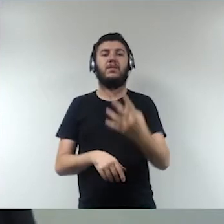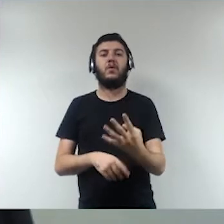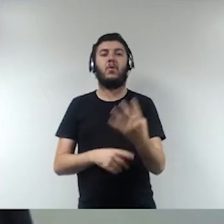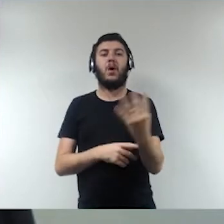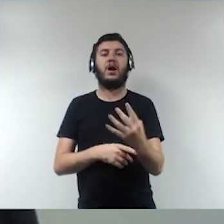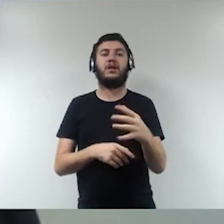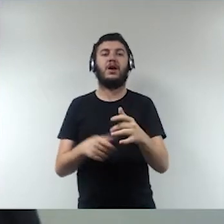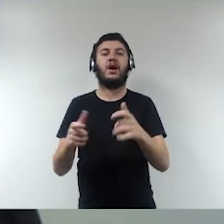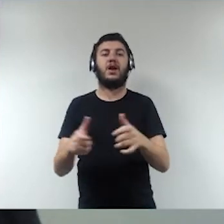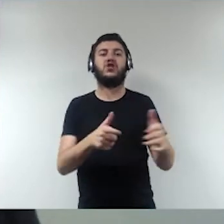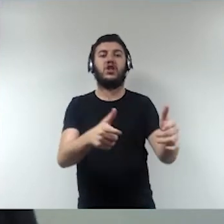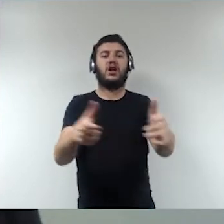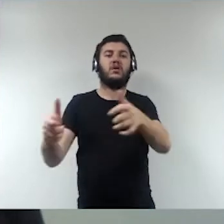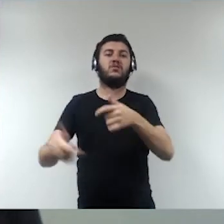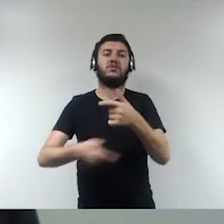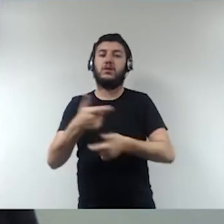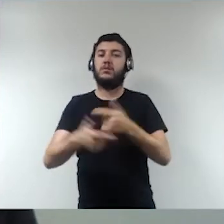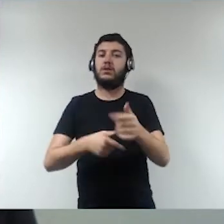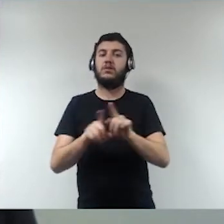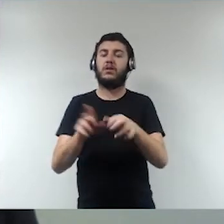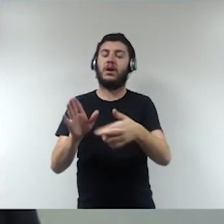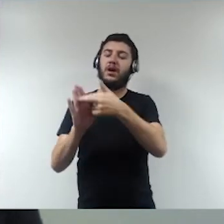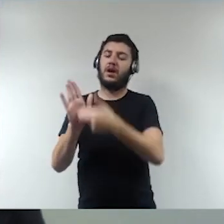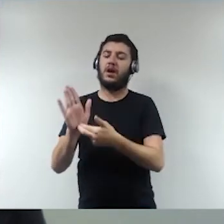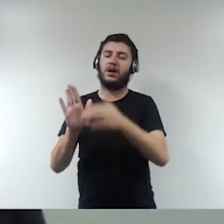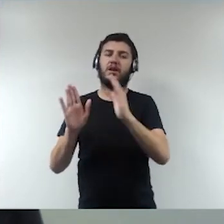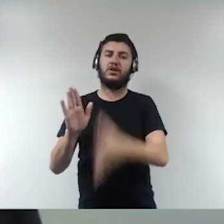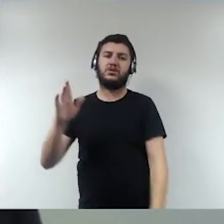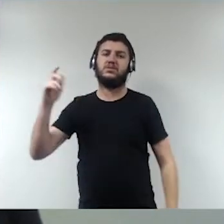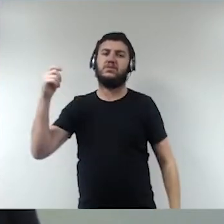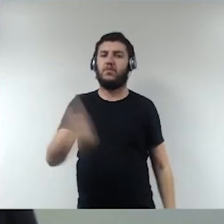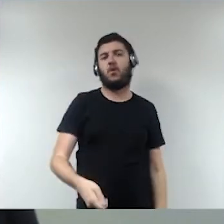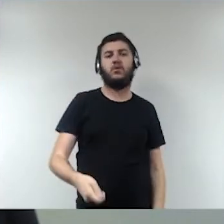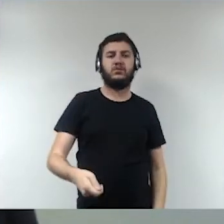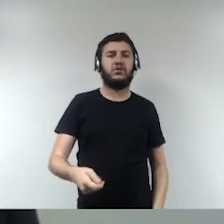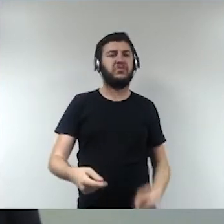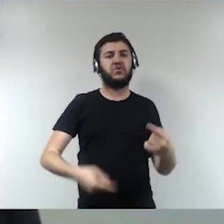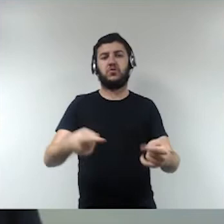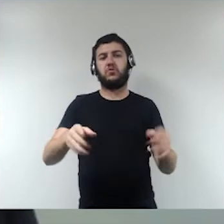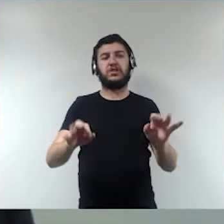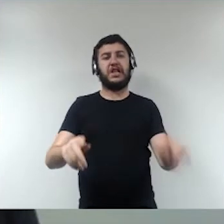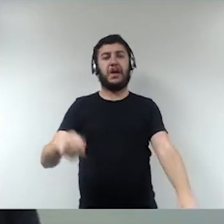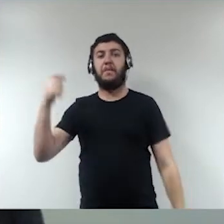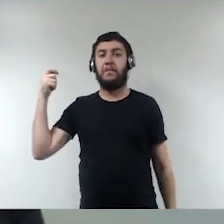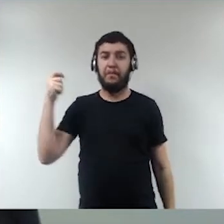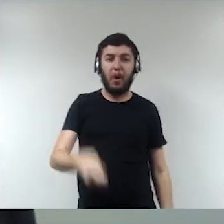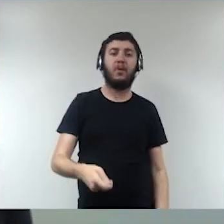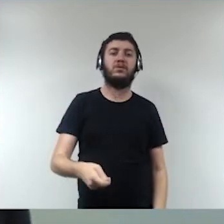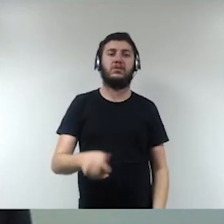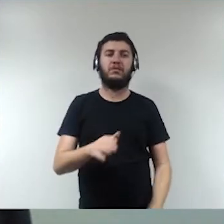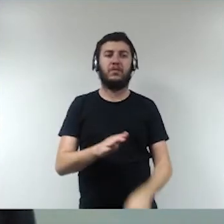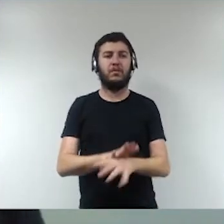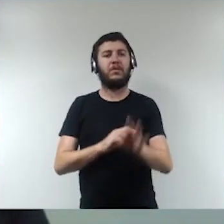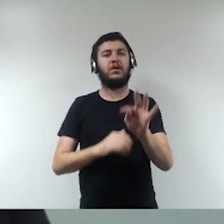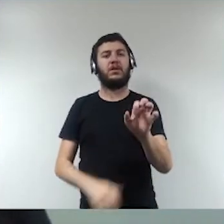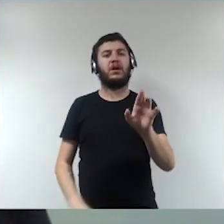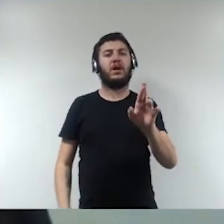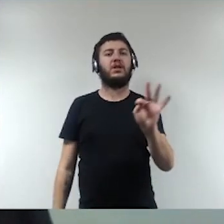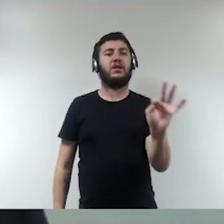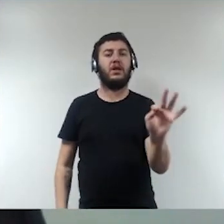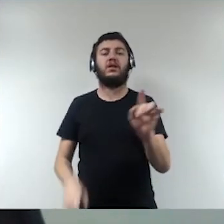e tivemos uma série de regras impostas, não discutidas, mas impostas pelo Tribunal Regional do Trabalho,